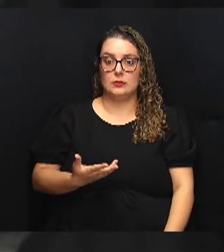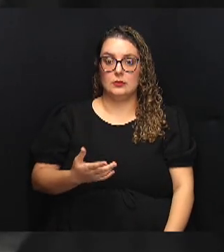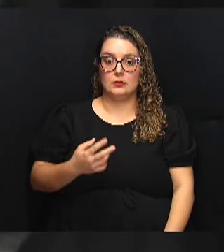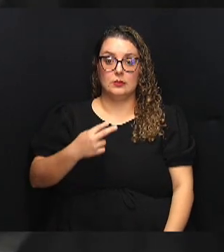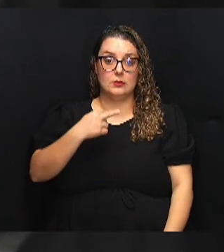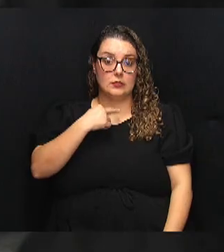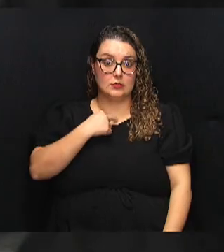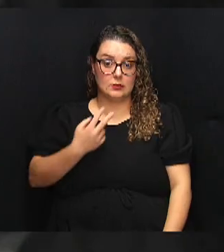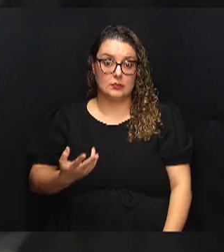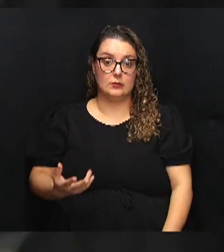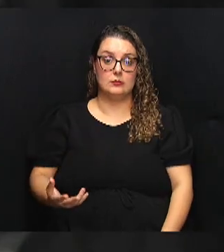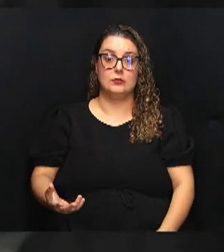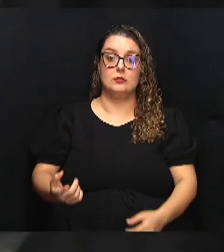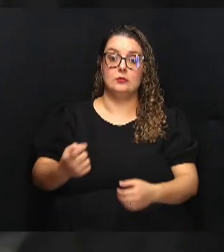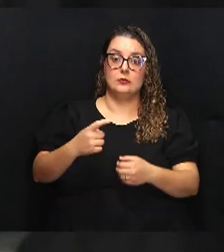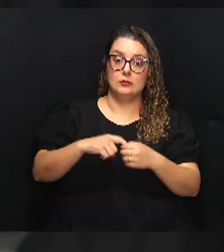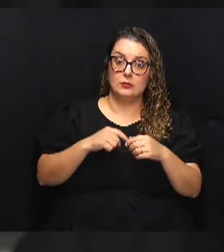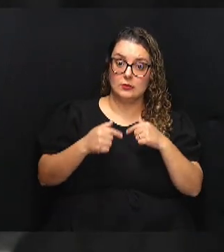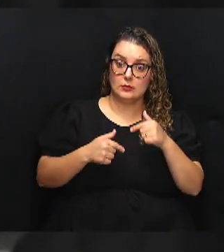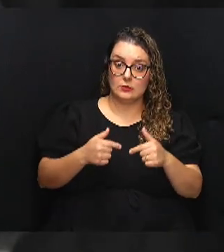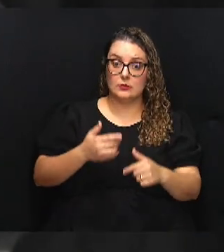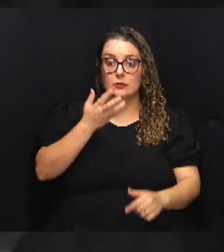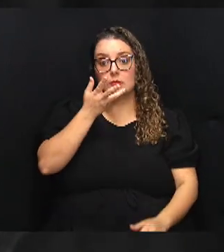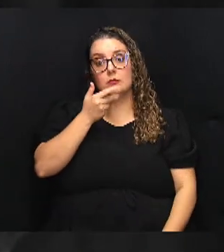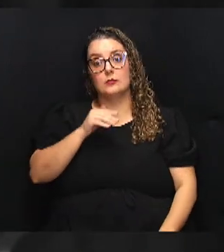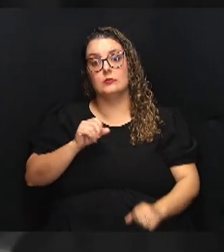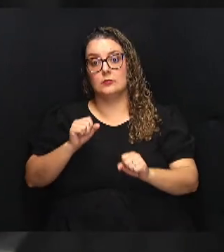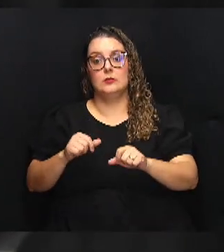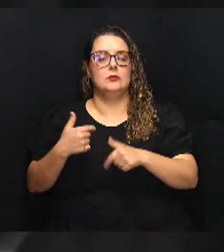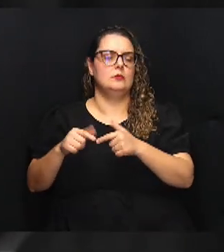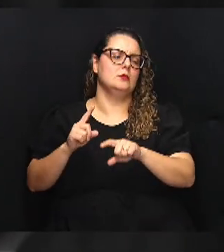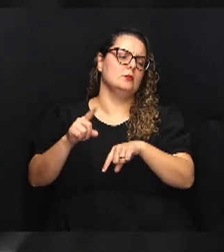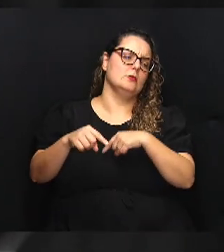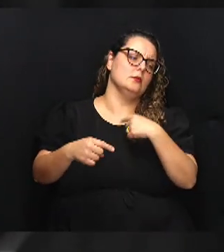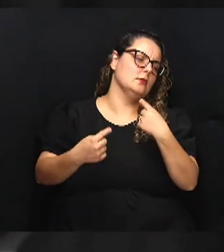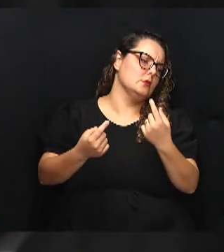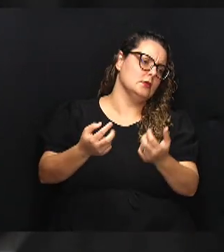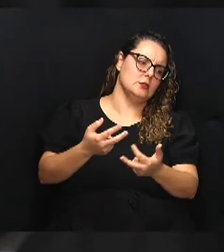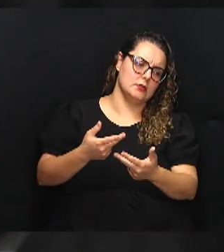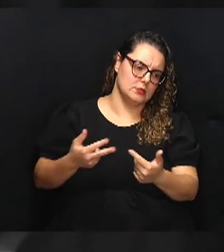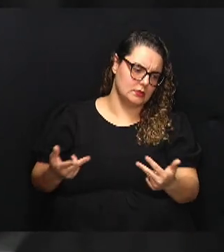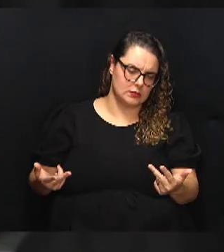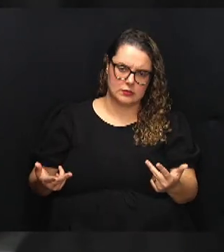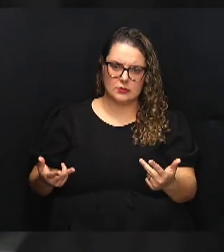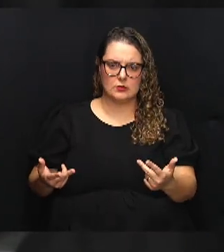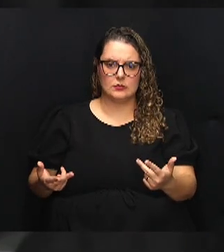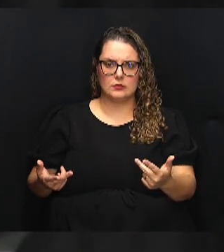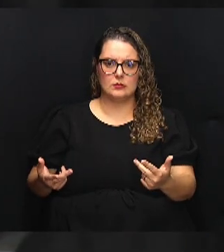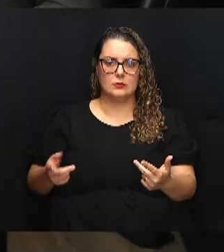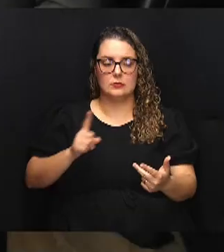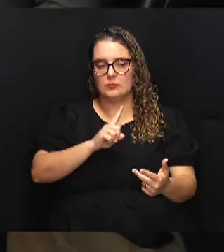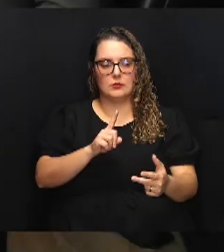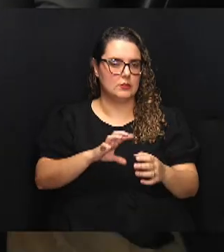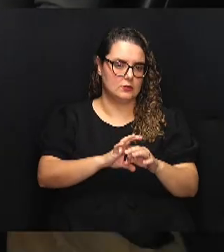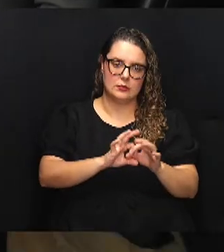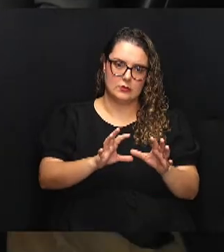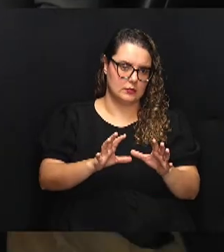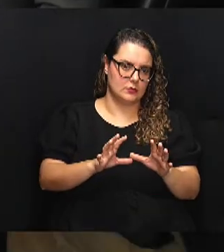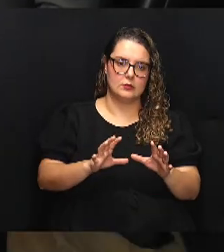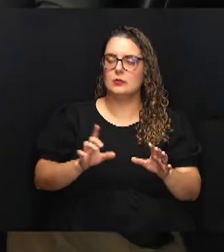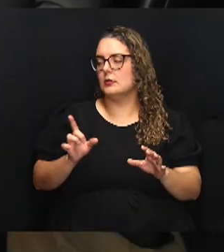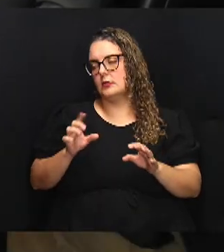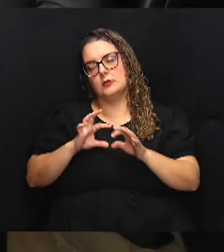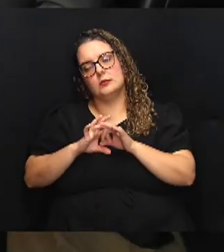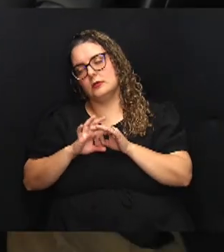né, voltar a trabalhar com criança. Ela pode trabalhar com outras atividades. Mas não está apta mas não está apta